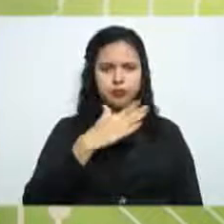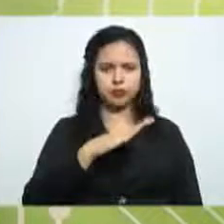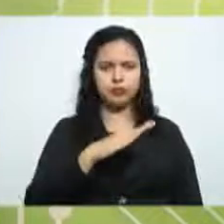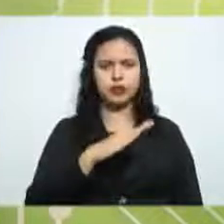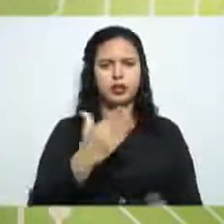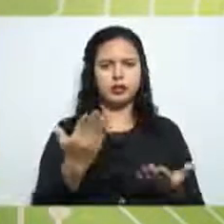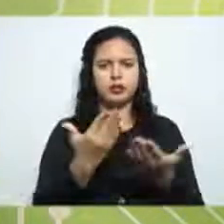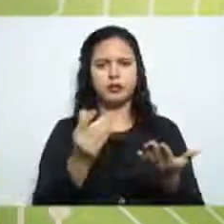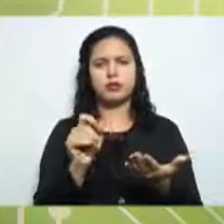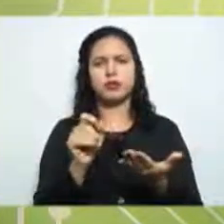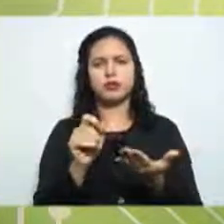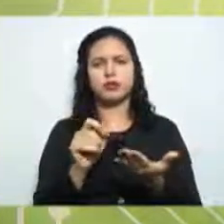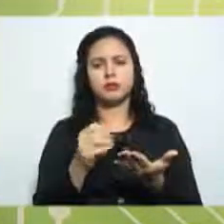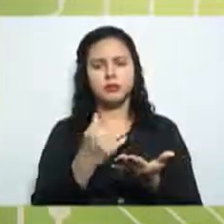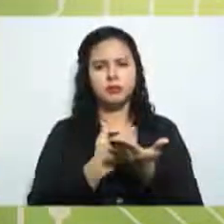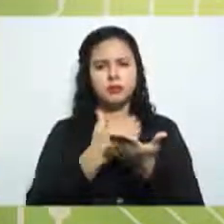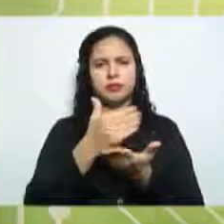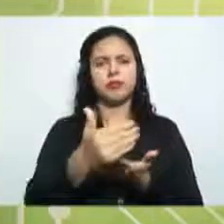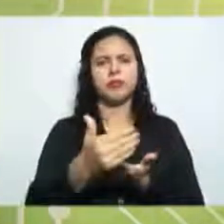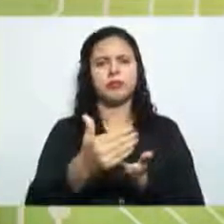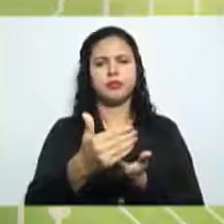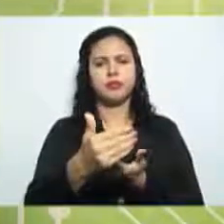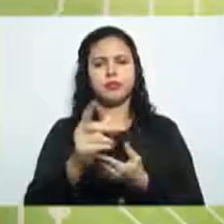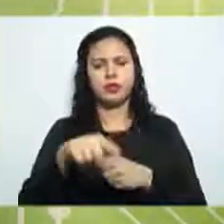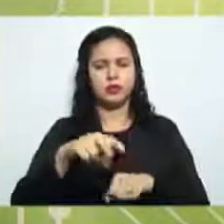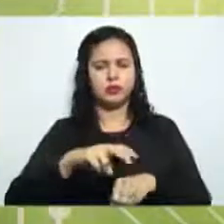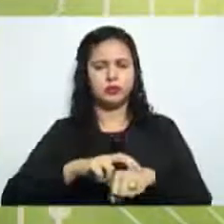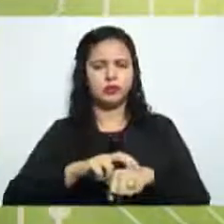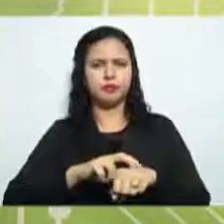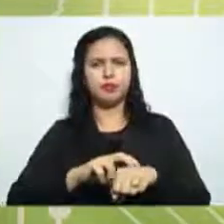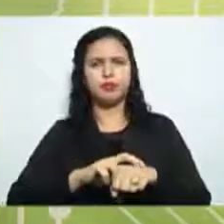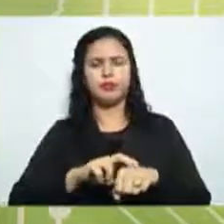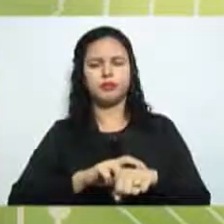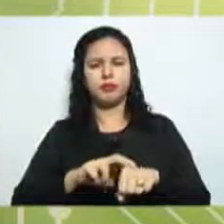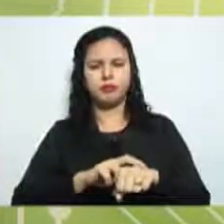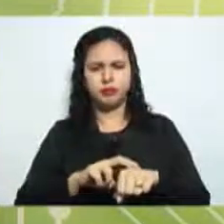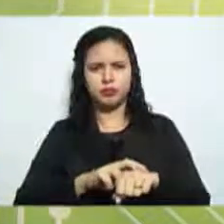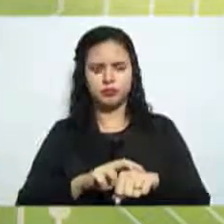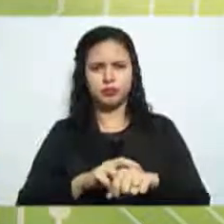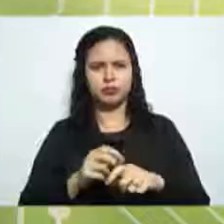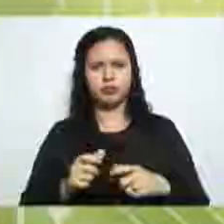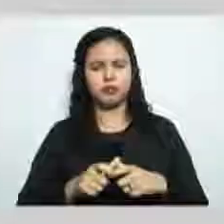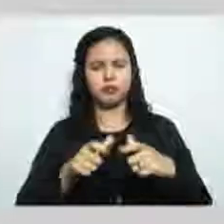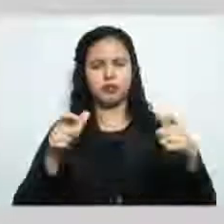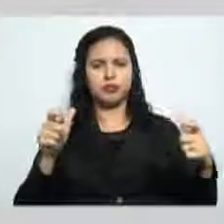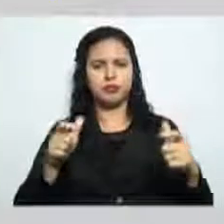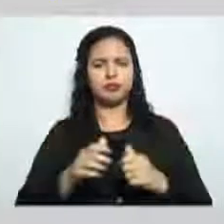está partindo para um indicador cada vez mais verde, cada vez de índices mais altos.